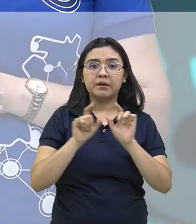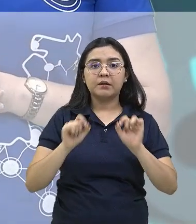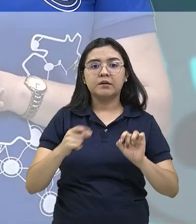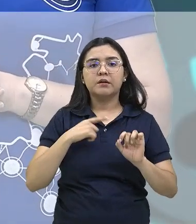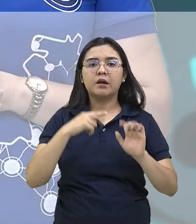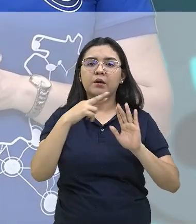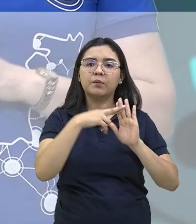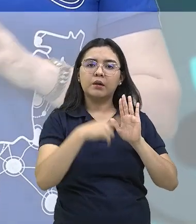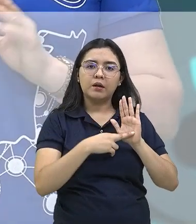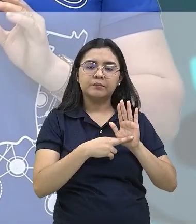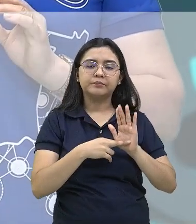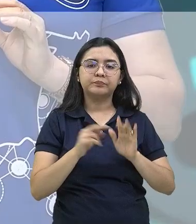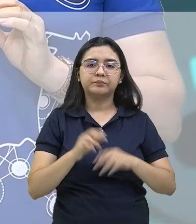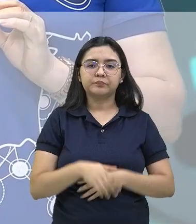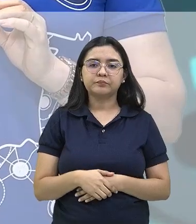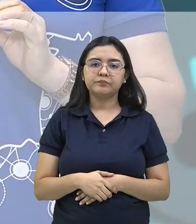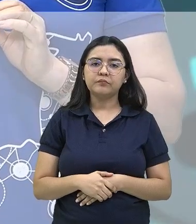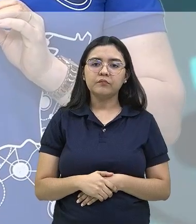regular, né,